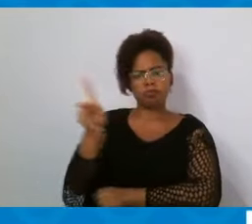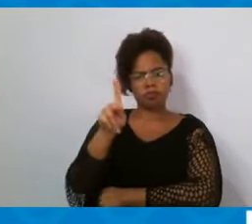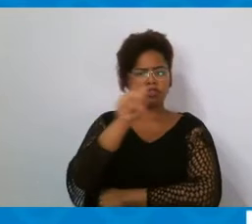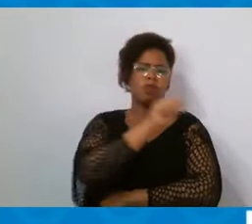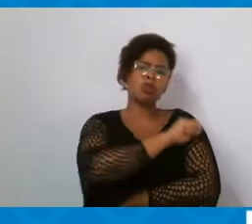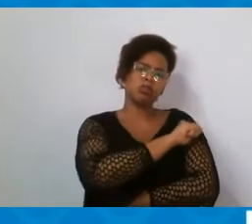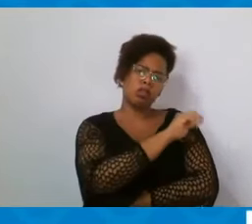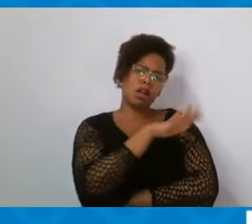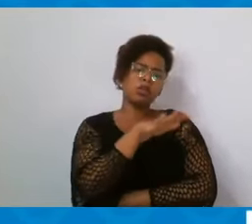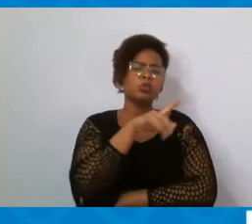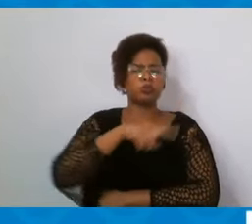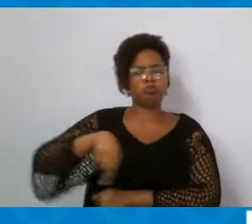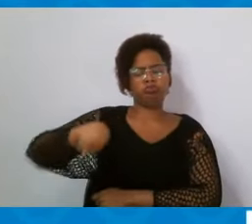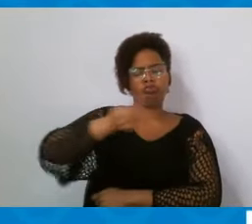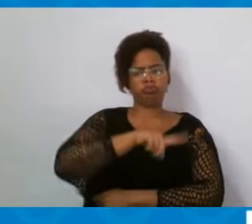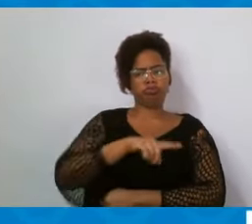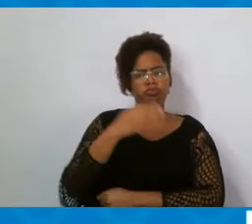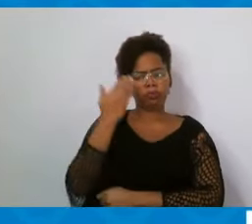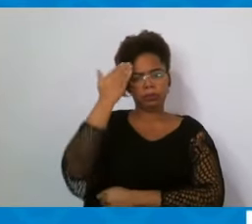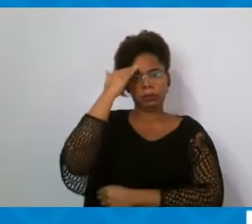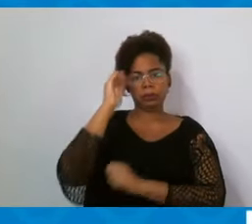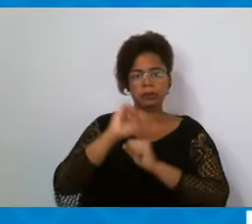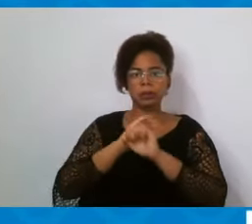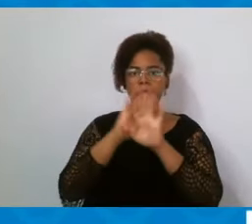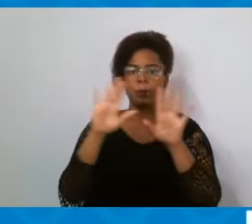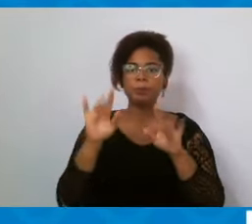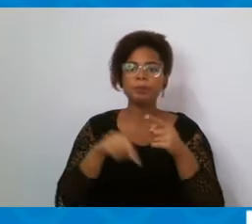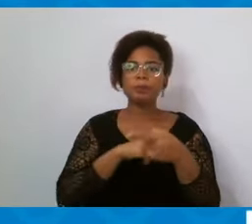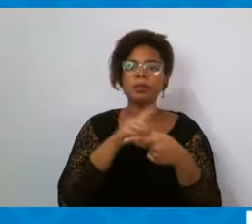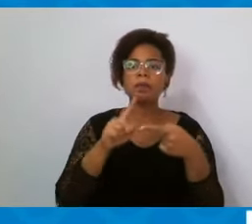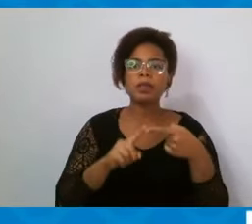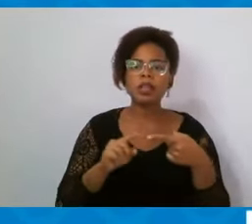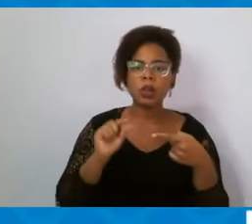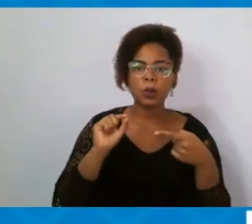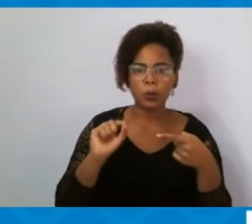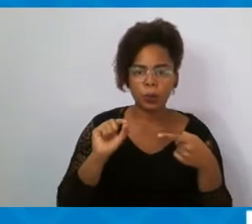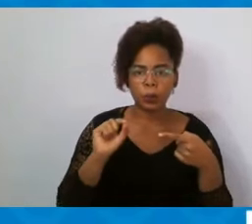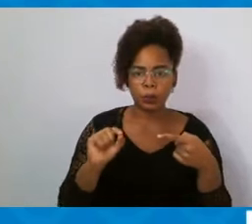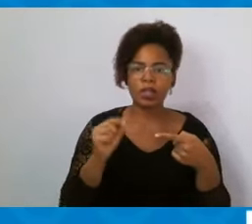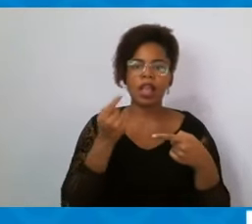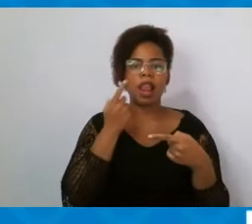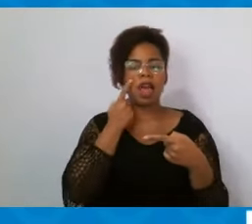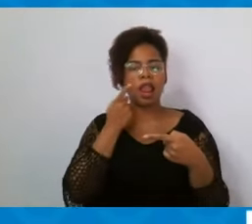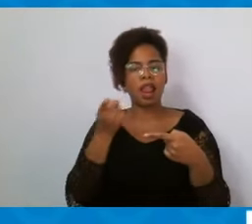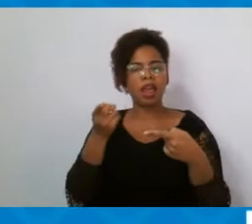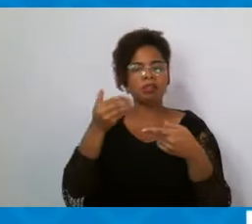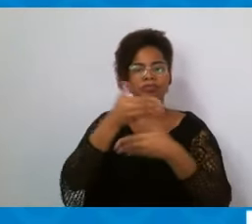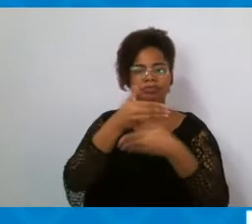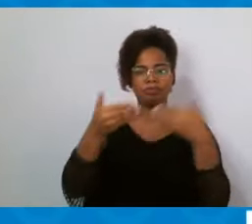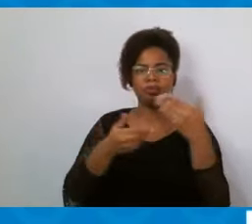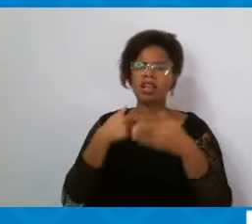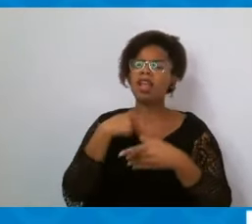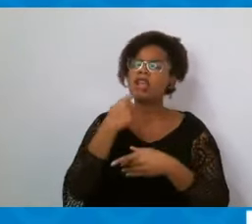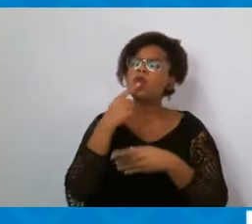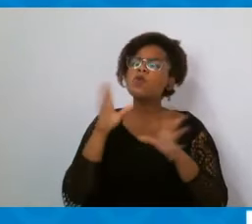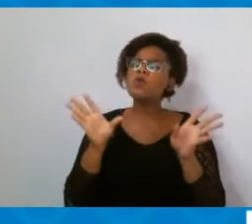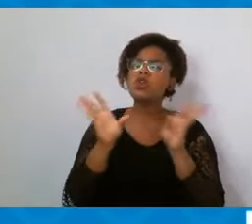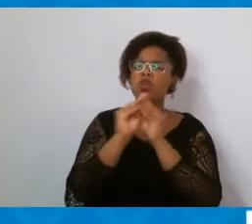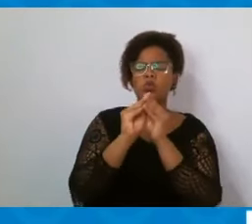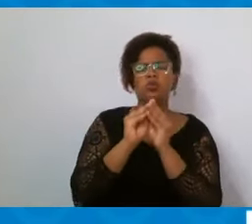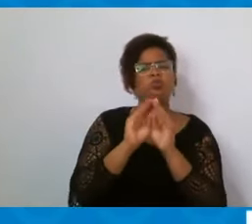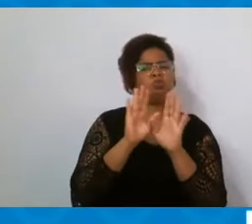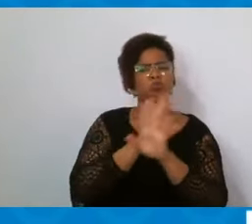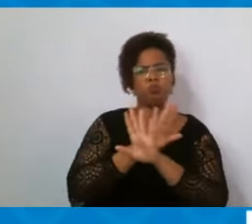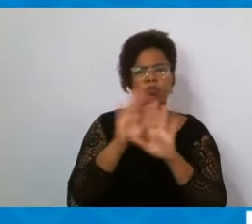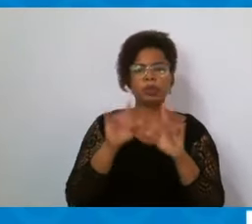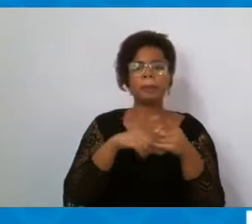são essas? Primeiro é perspectivação. Só vou poder falar bem pouquinho sobre isso, mas vai ter outros encontros, eu espero. Perspectivação é a